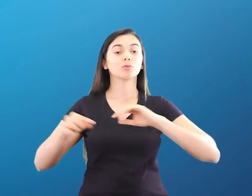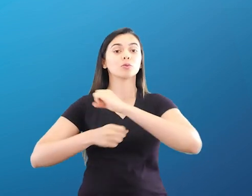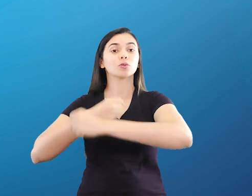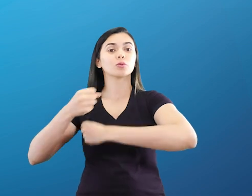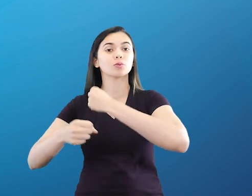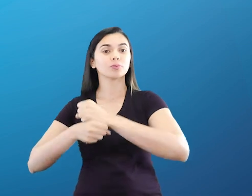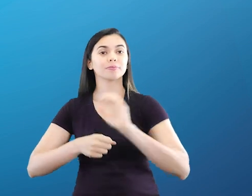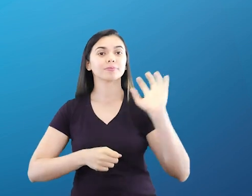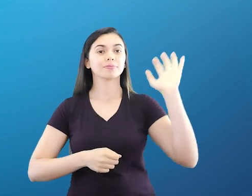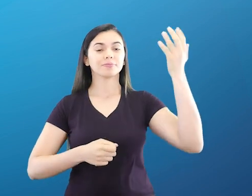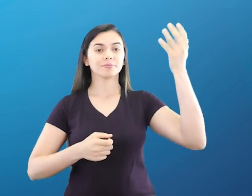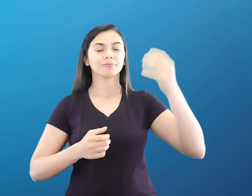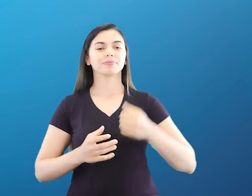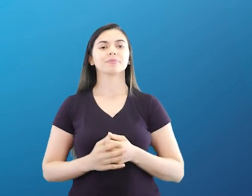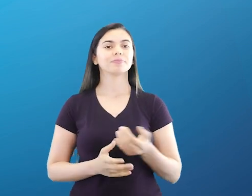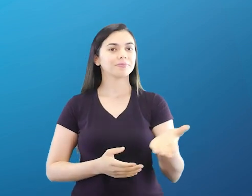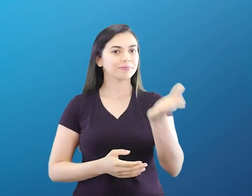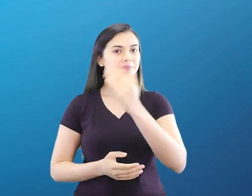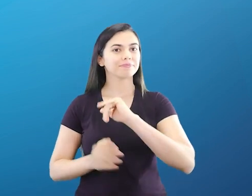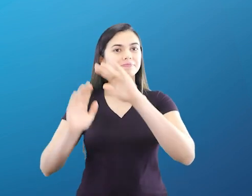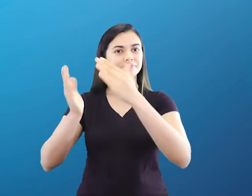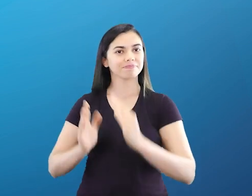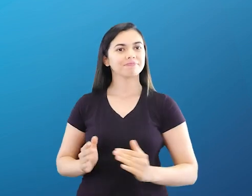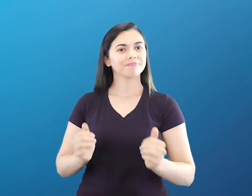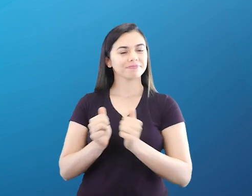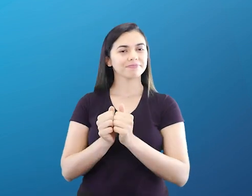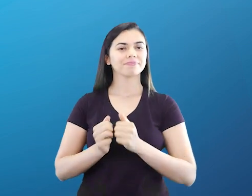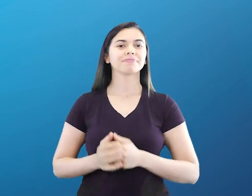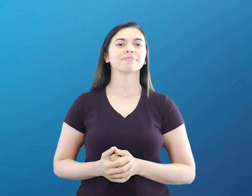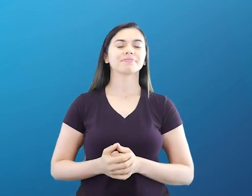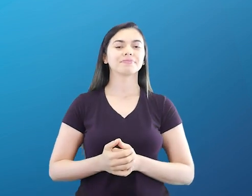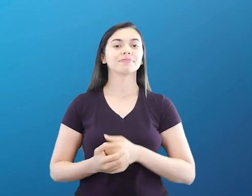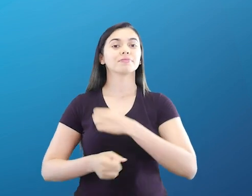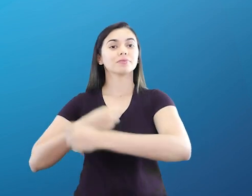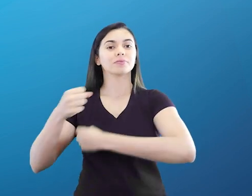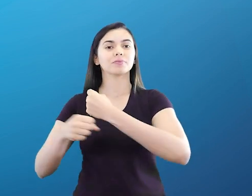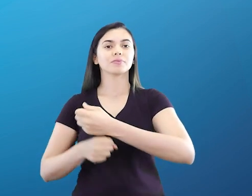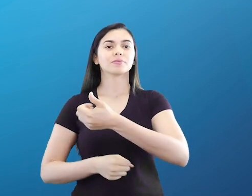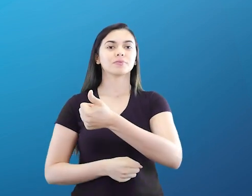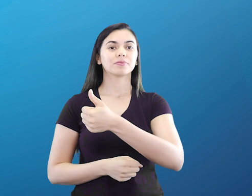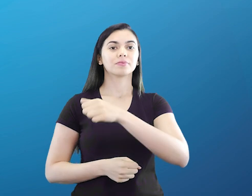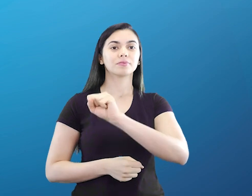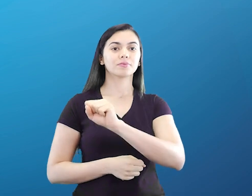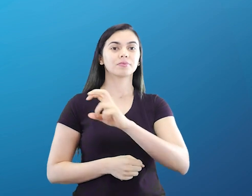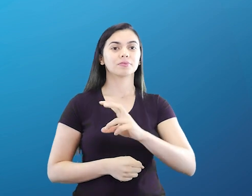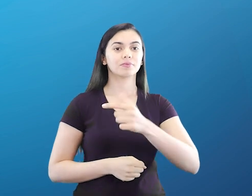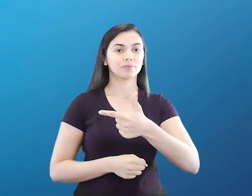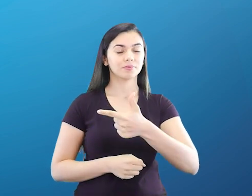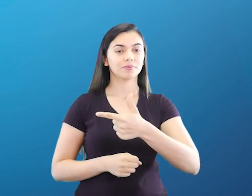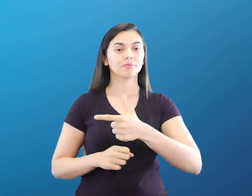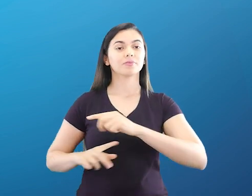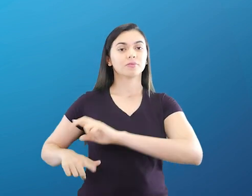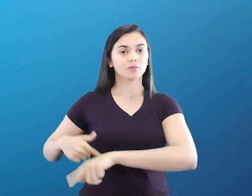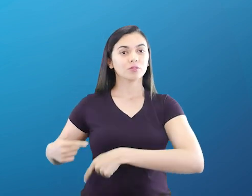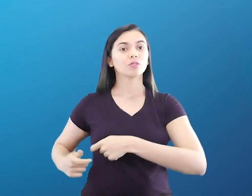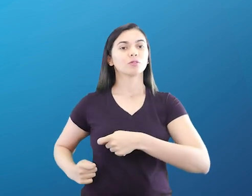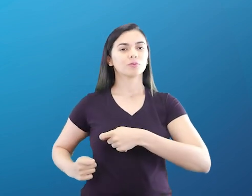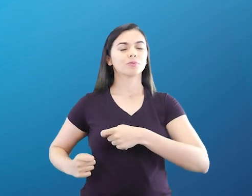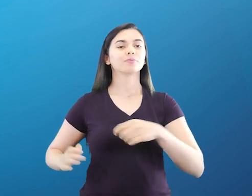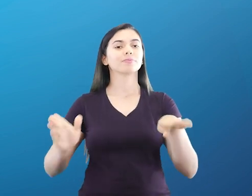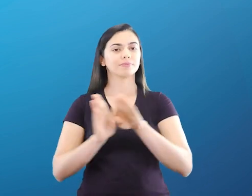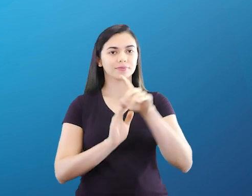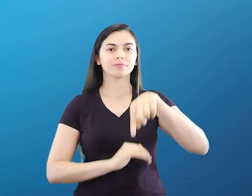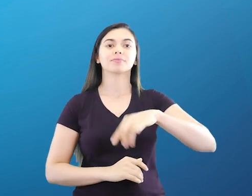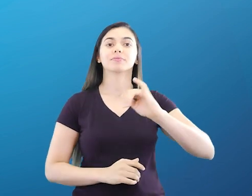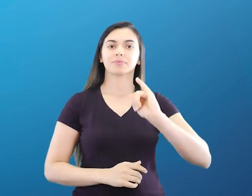esses fatos históricos. Analisa comigo. Em 1852, Frei Manuel Procópio